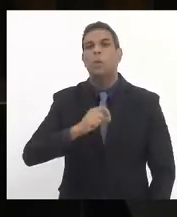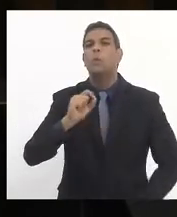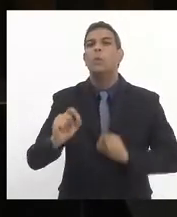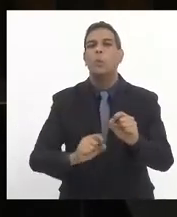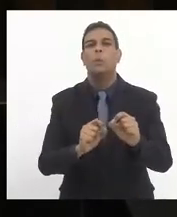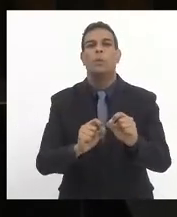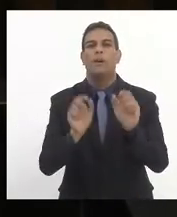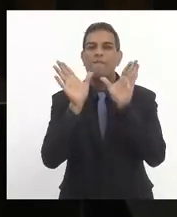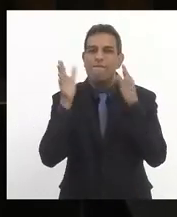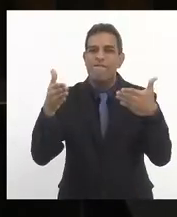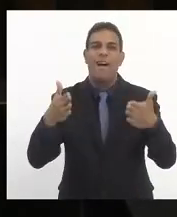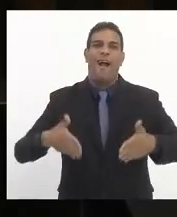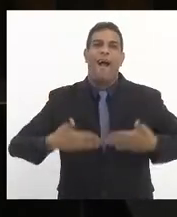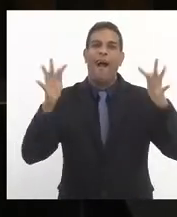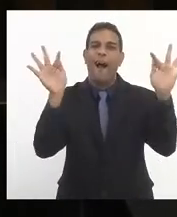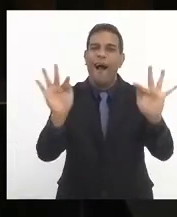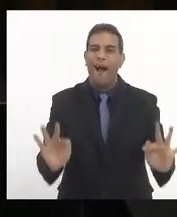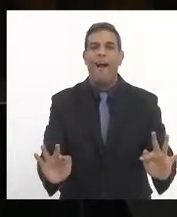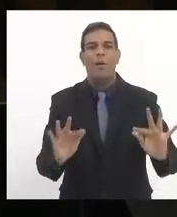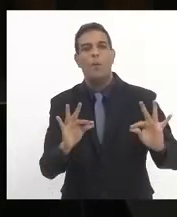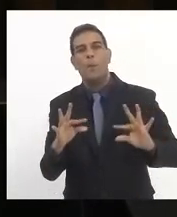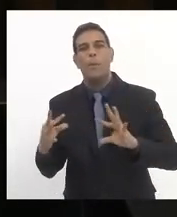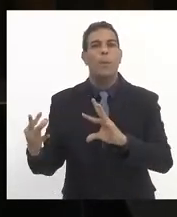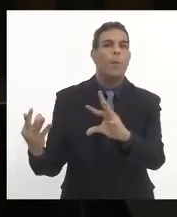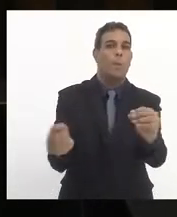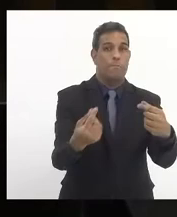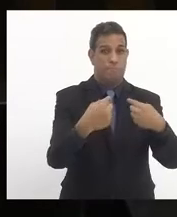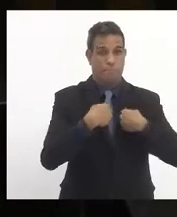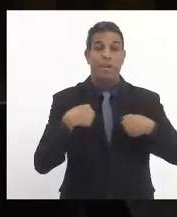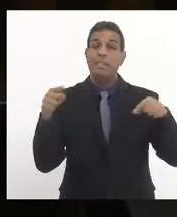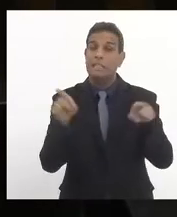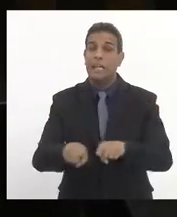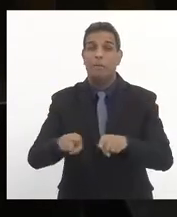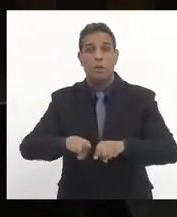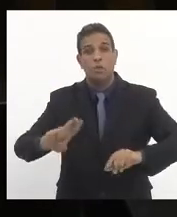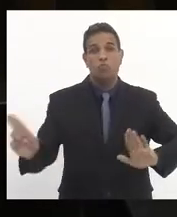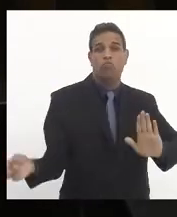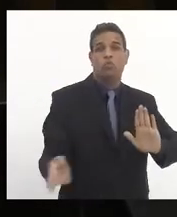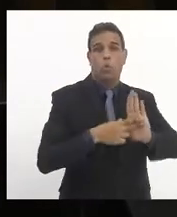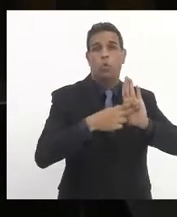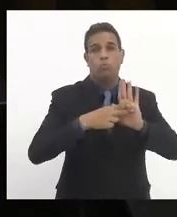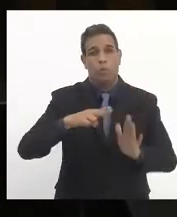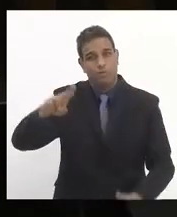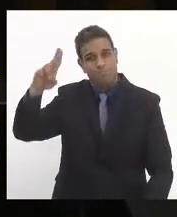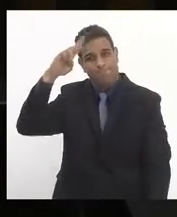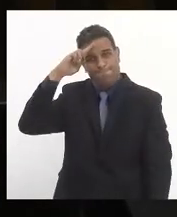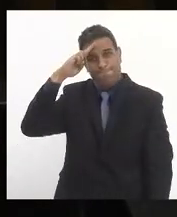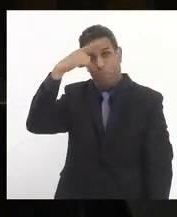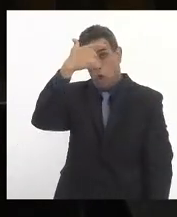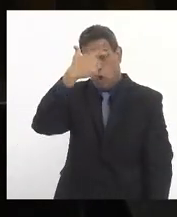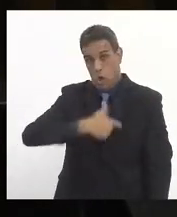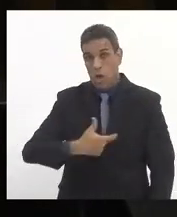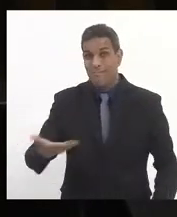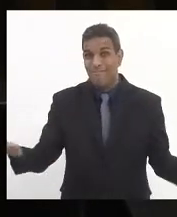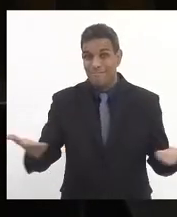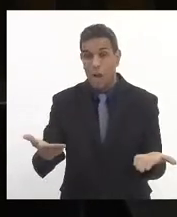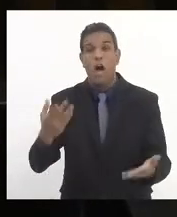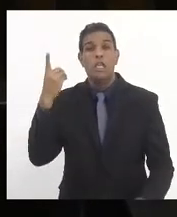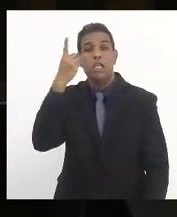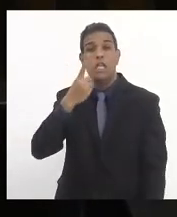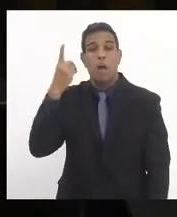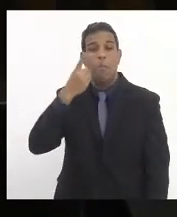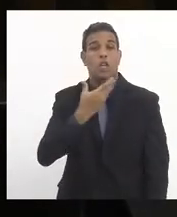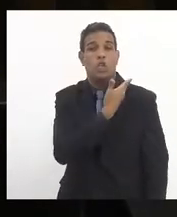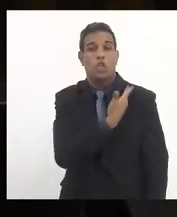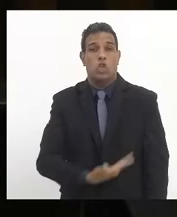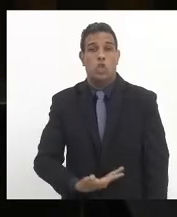falo e externo isso com muita alegria, porque eu sou soldado e estou deputado estadual.